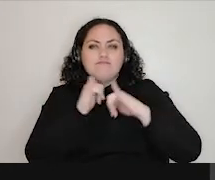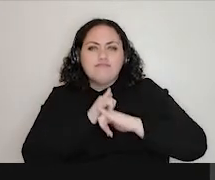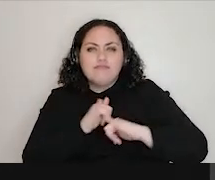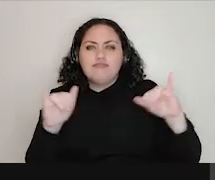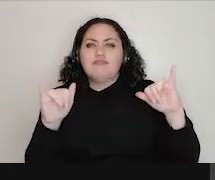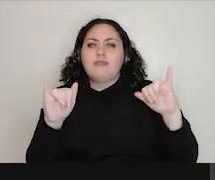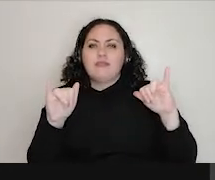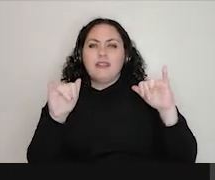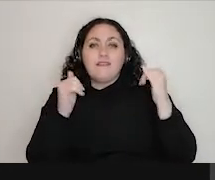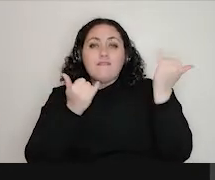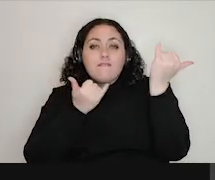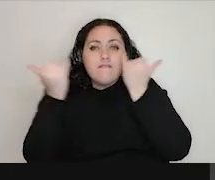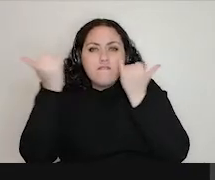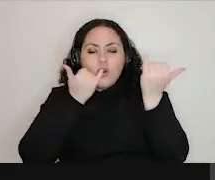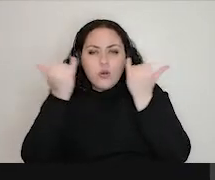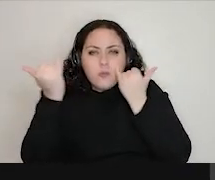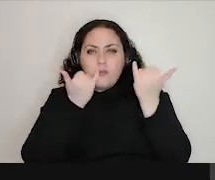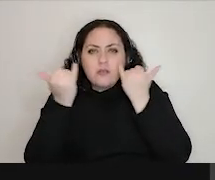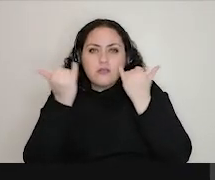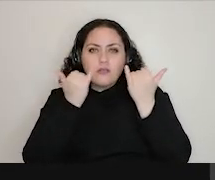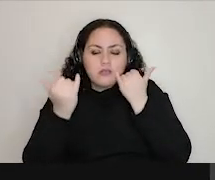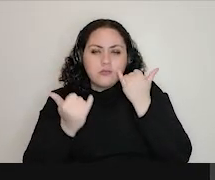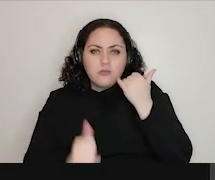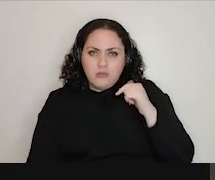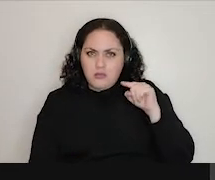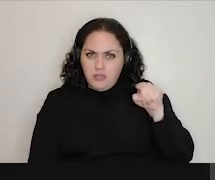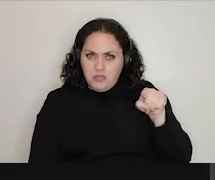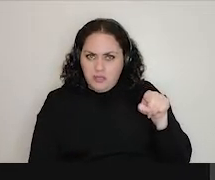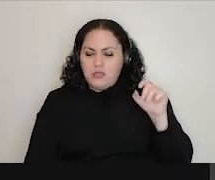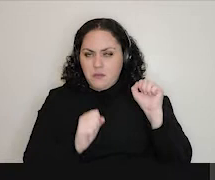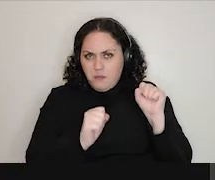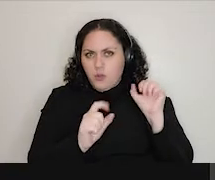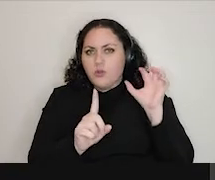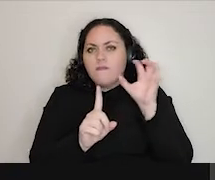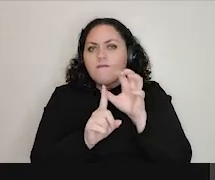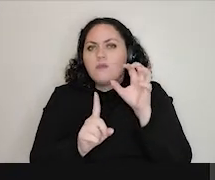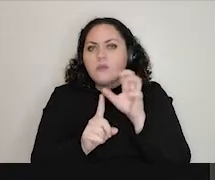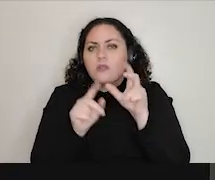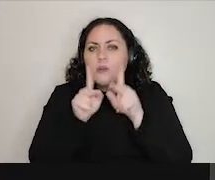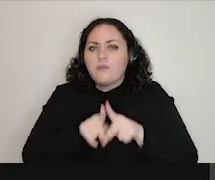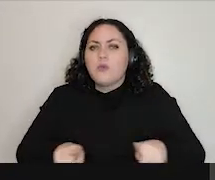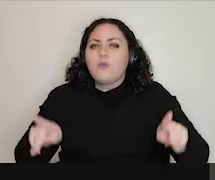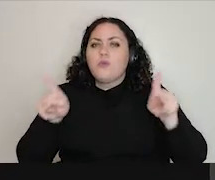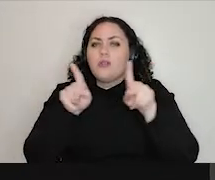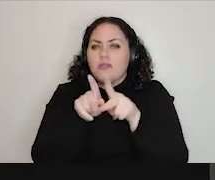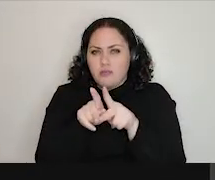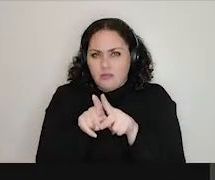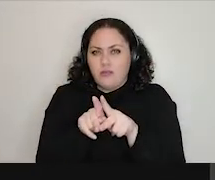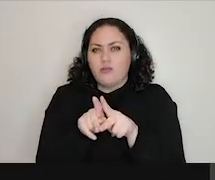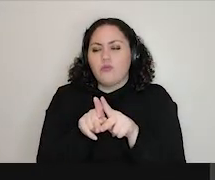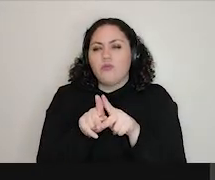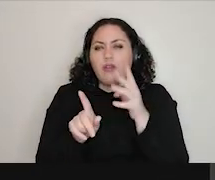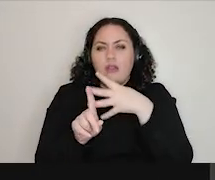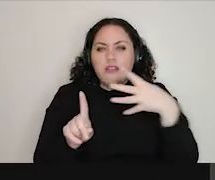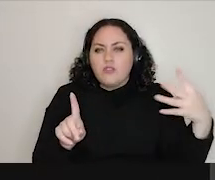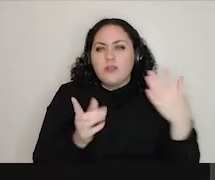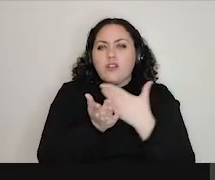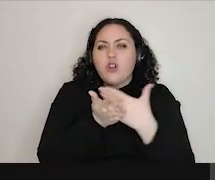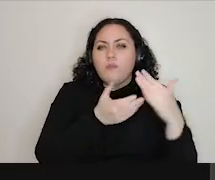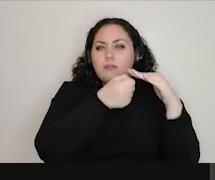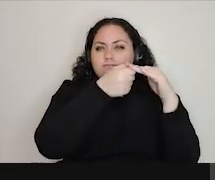de veiculação de informação faz com que a identidade desse